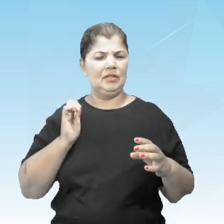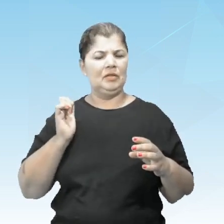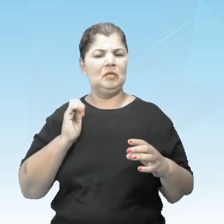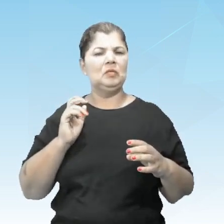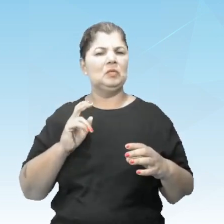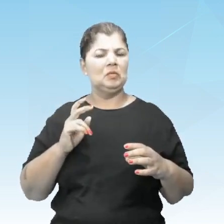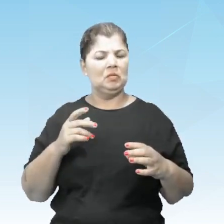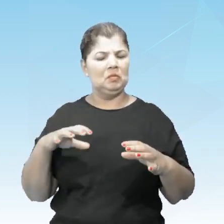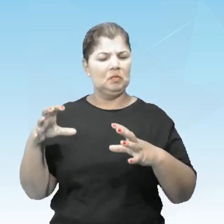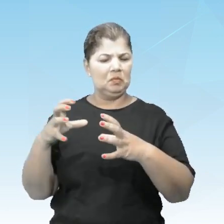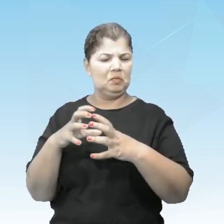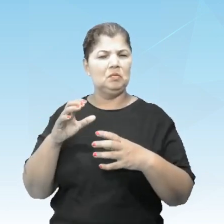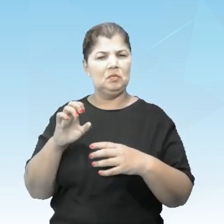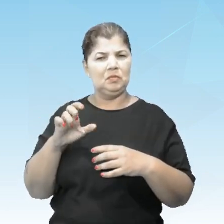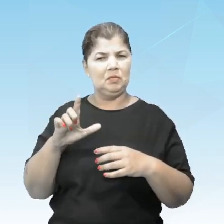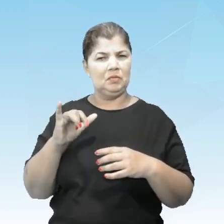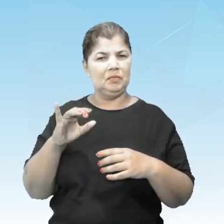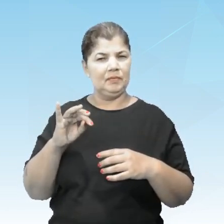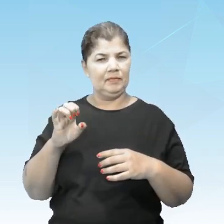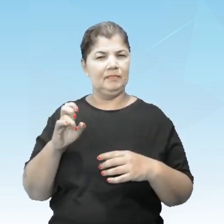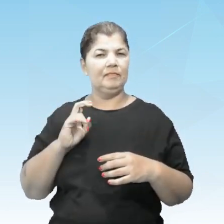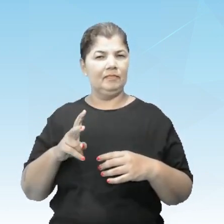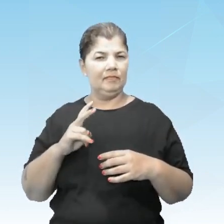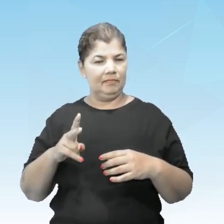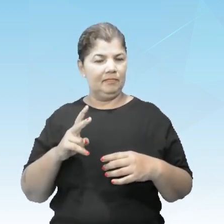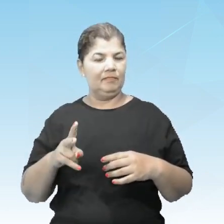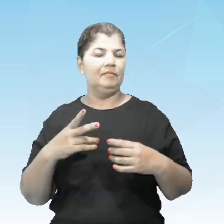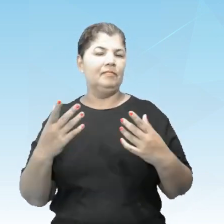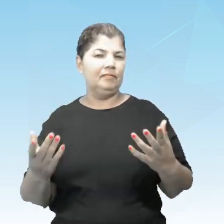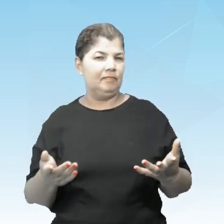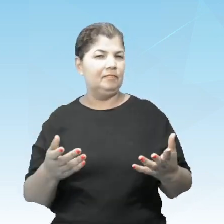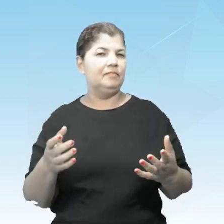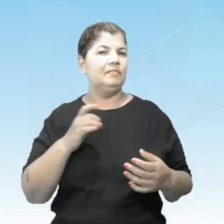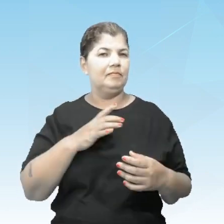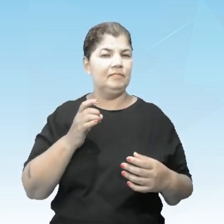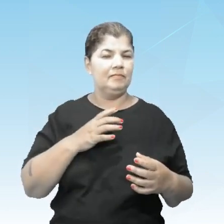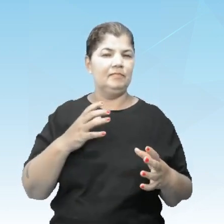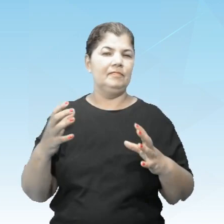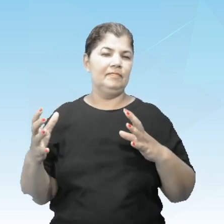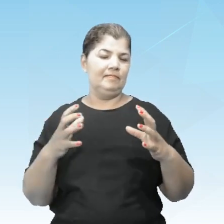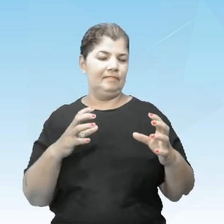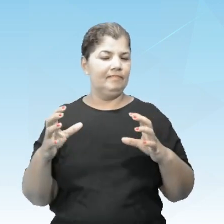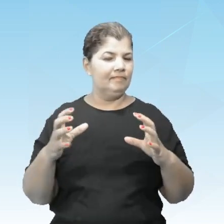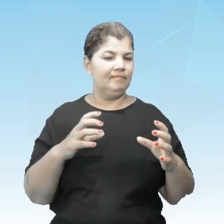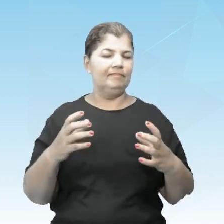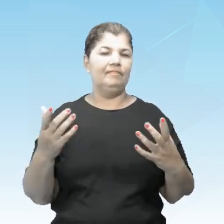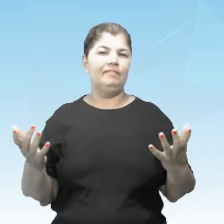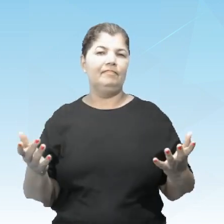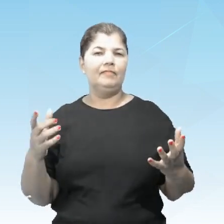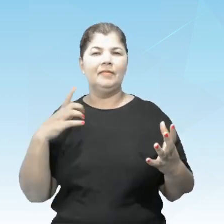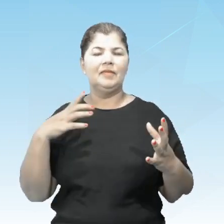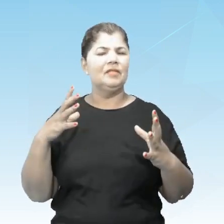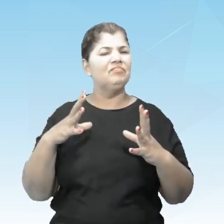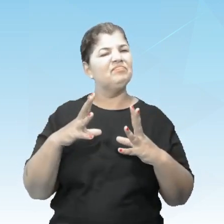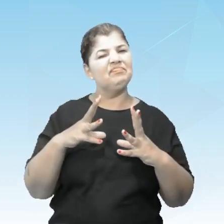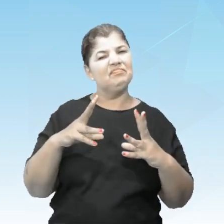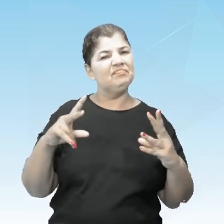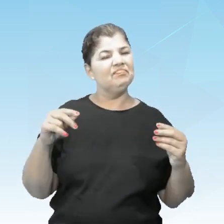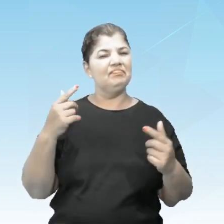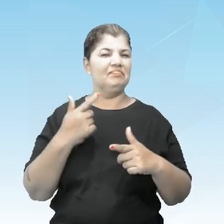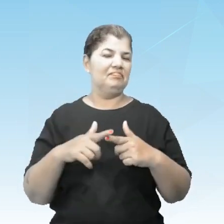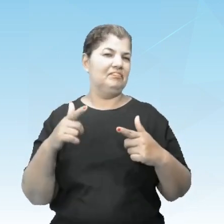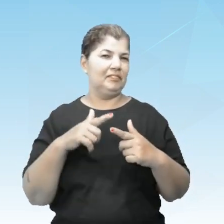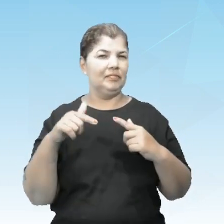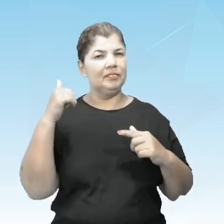Então a gente observa que a América Espanhola estava em crise, né? Estava havendo nenhuma dissolução, né? Então